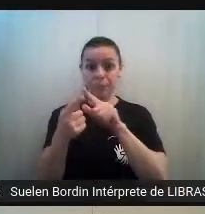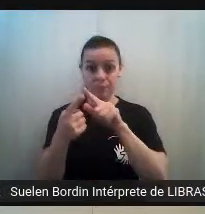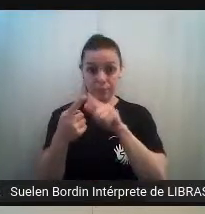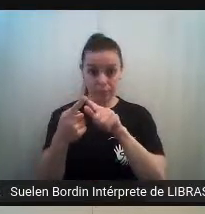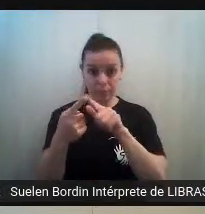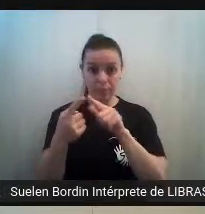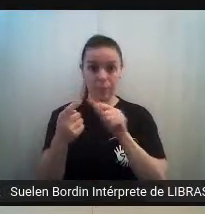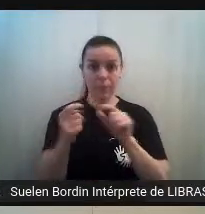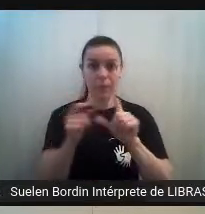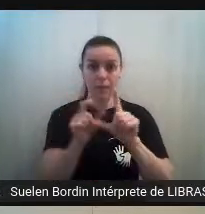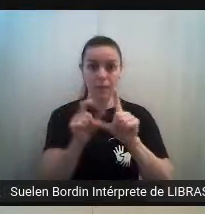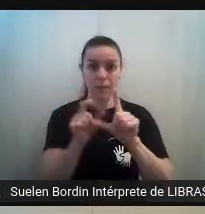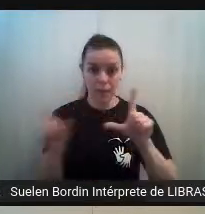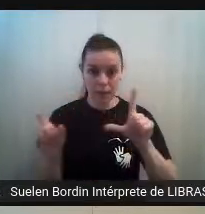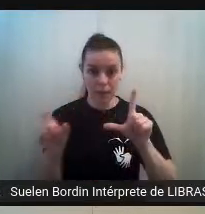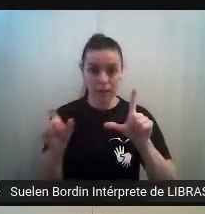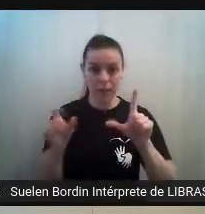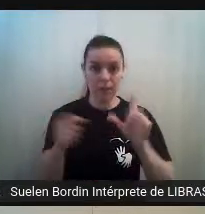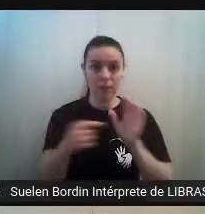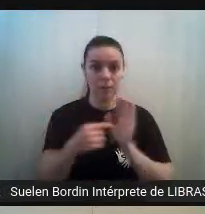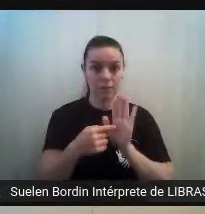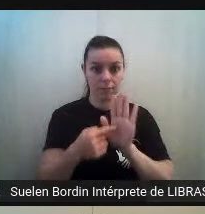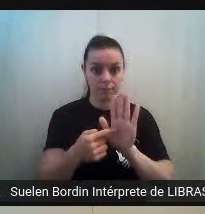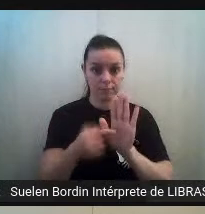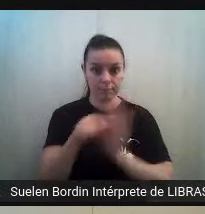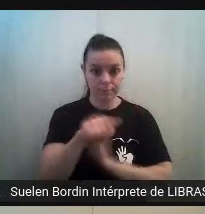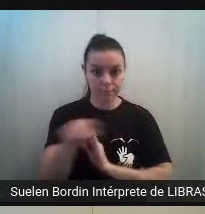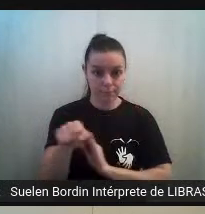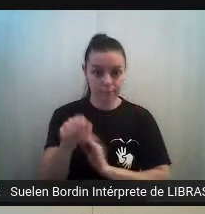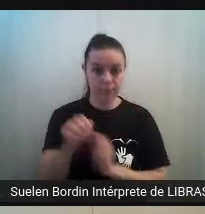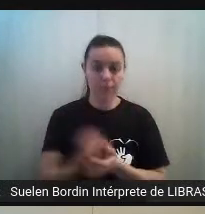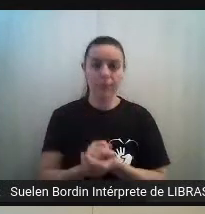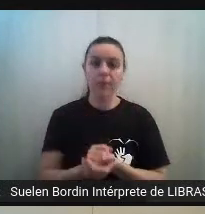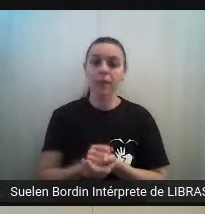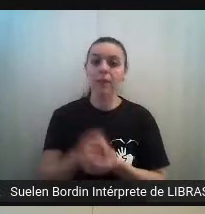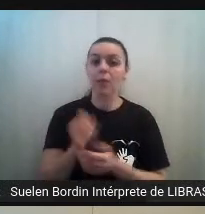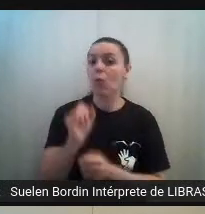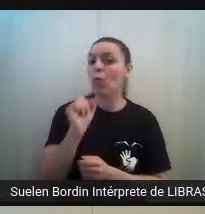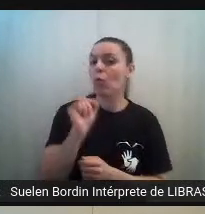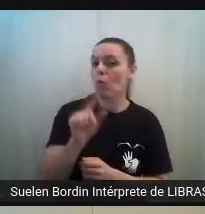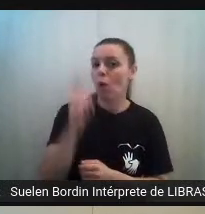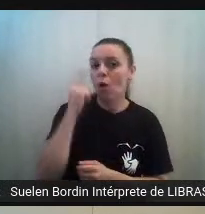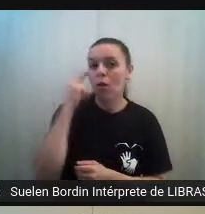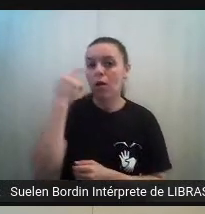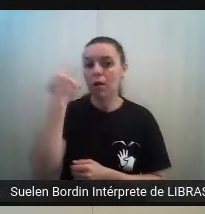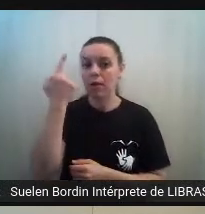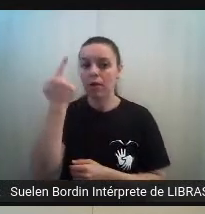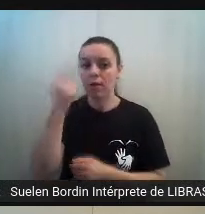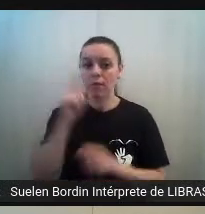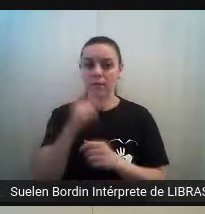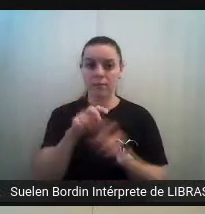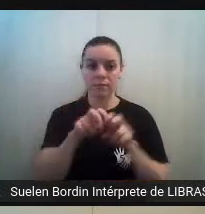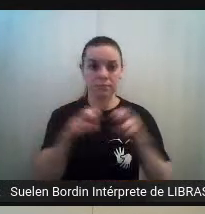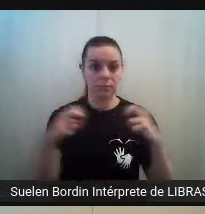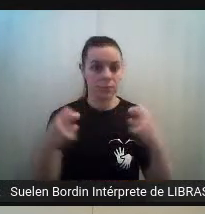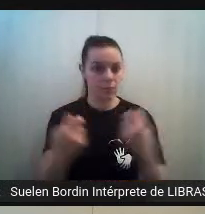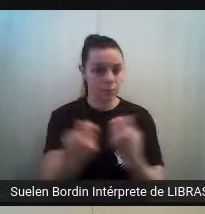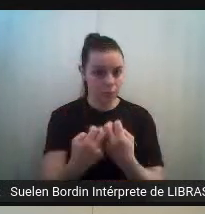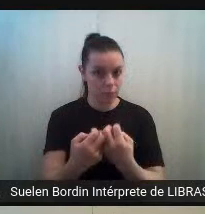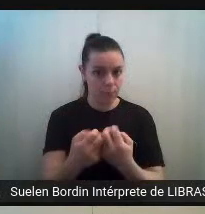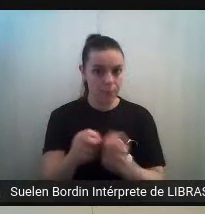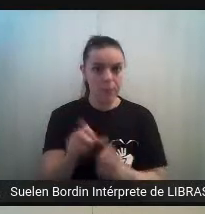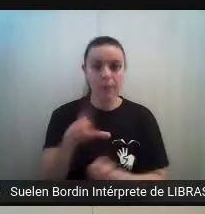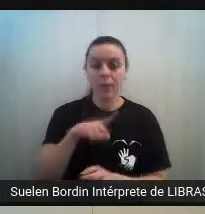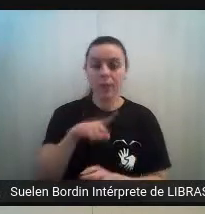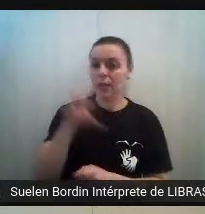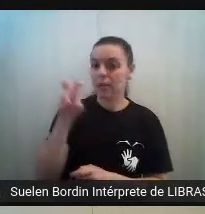disponibilizem à vontade. Então, a ideia dessa mesa é: a gente tem cinco convidadas, cinco garotas.